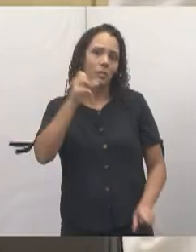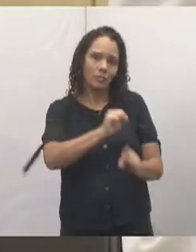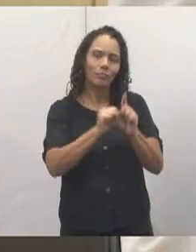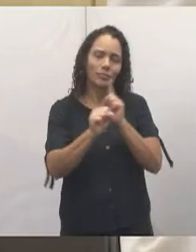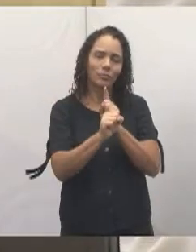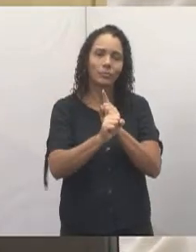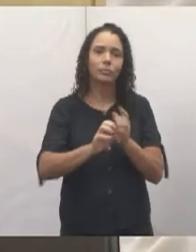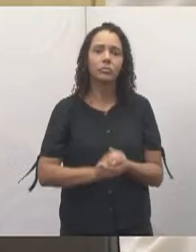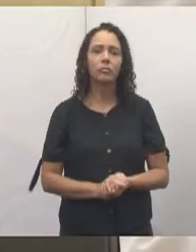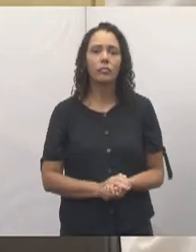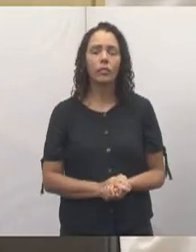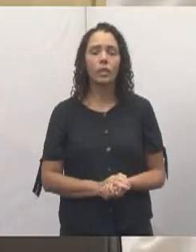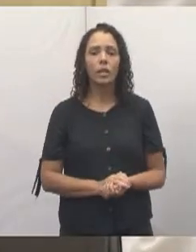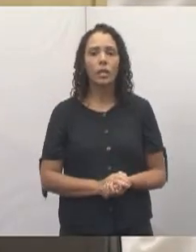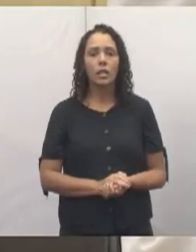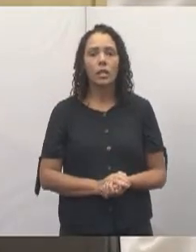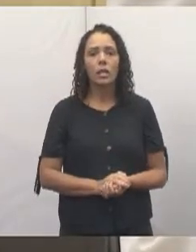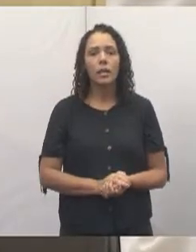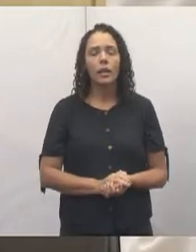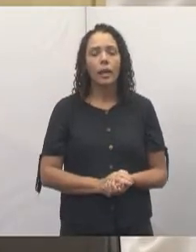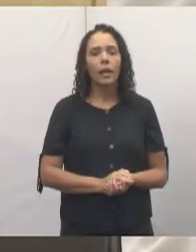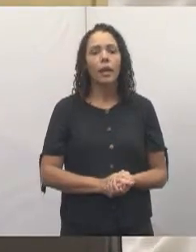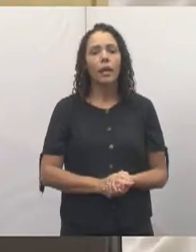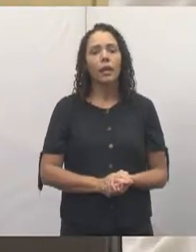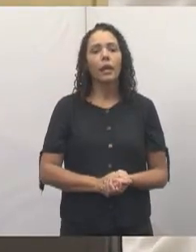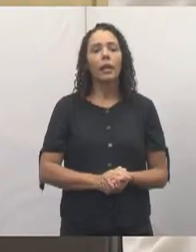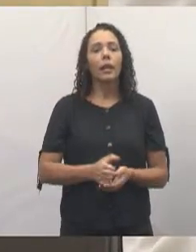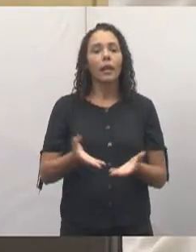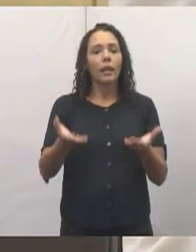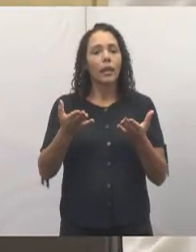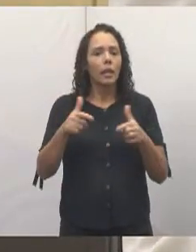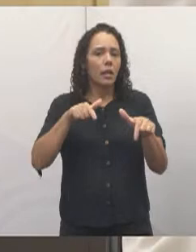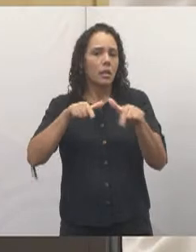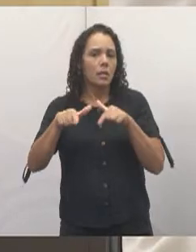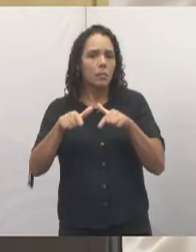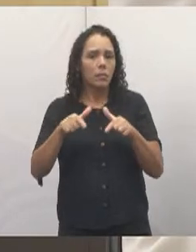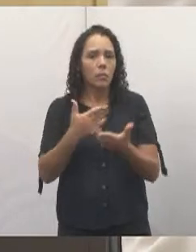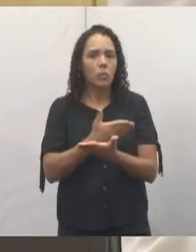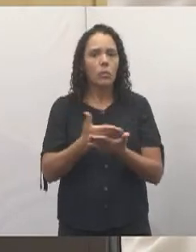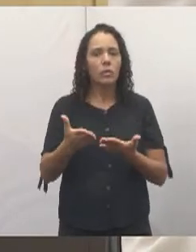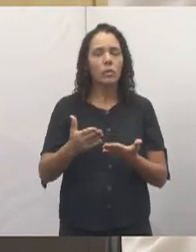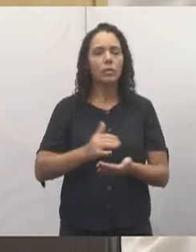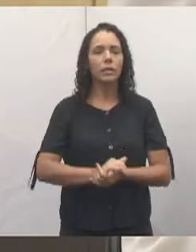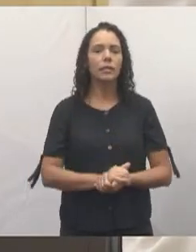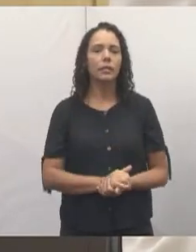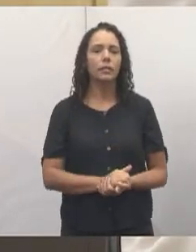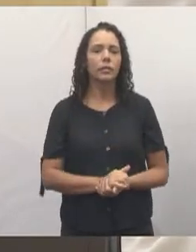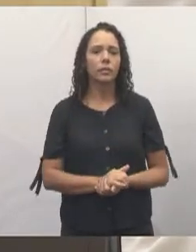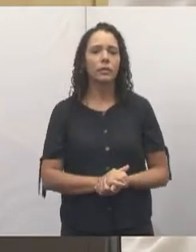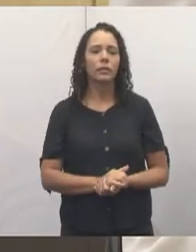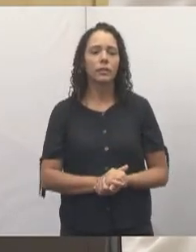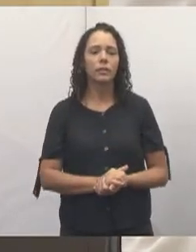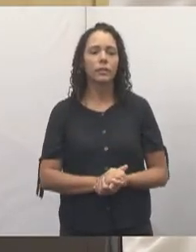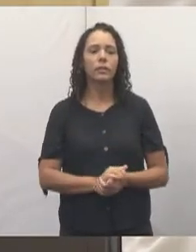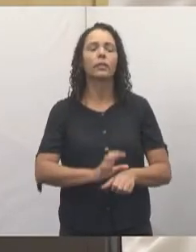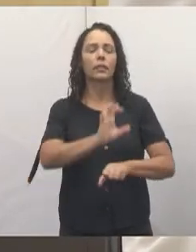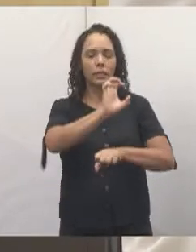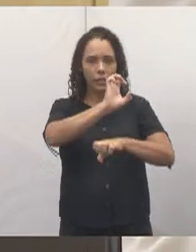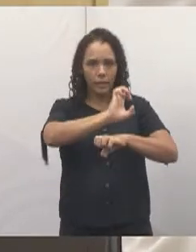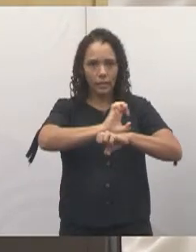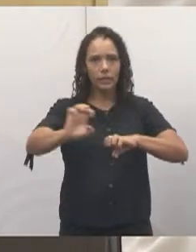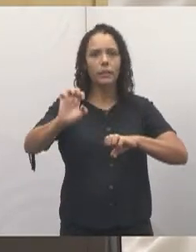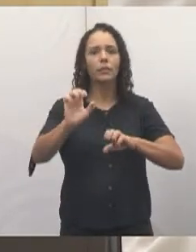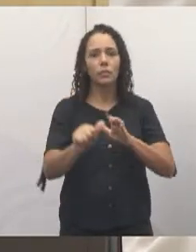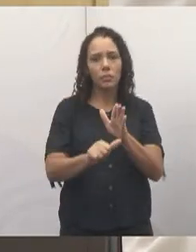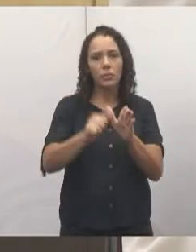O interesse na profissão surgiu com o meu primeiro estágio, que foi aqui em Jacareí, no Juizado Especial Civil e